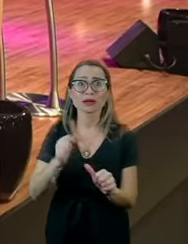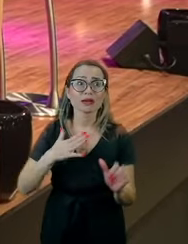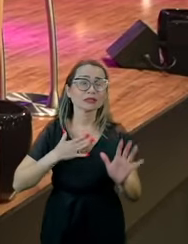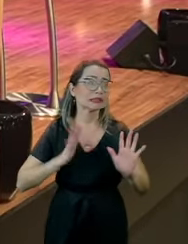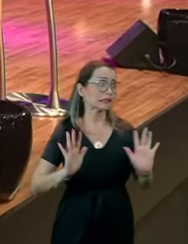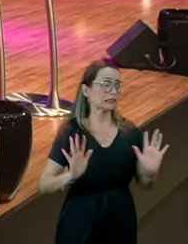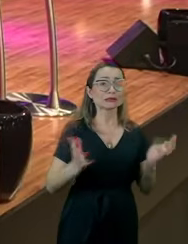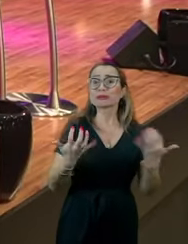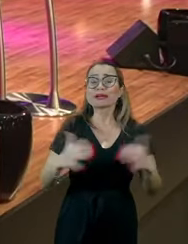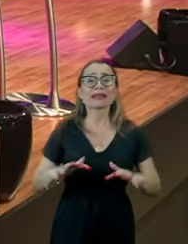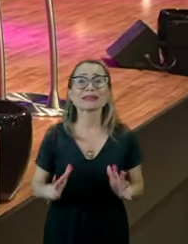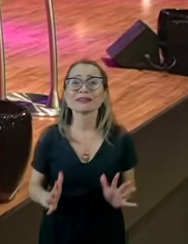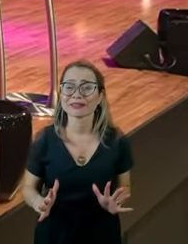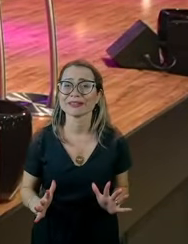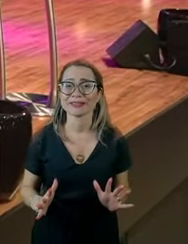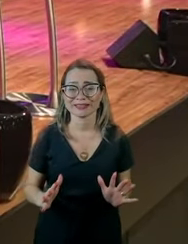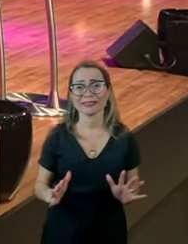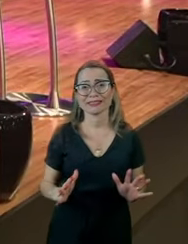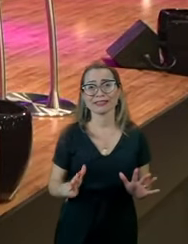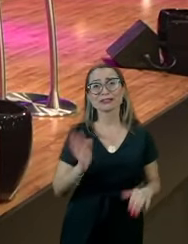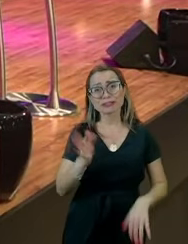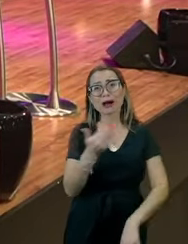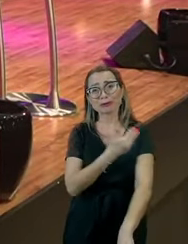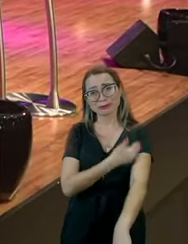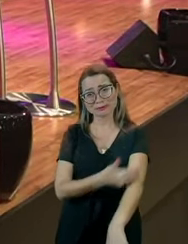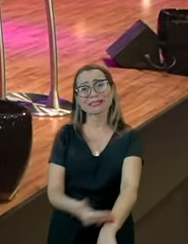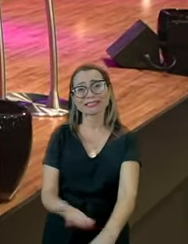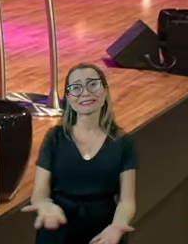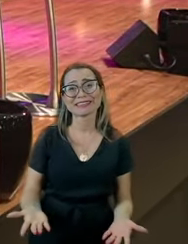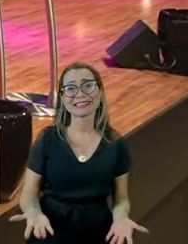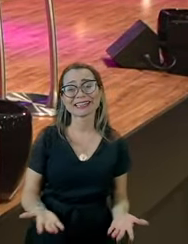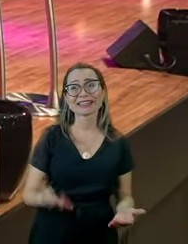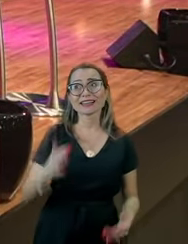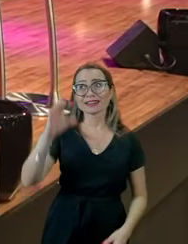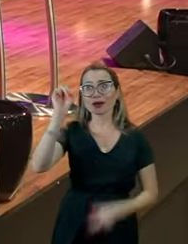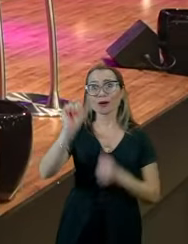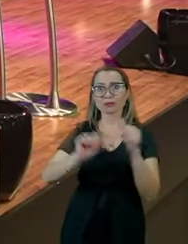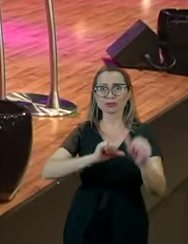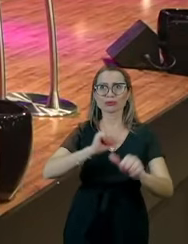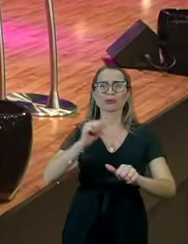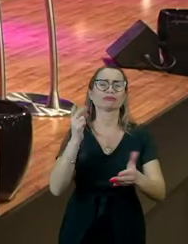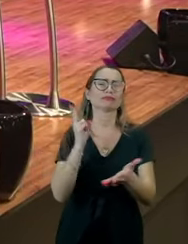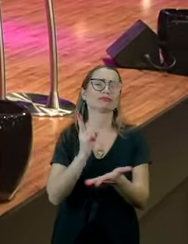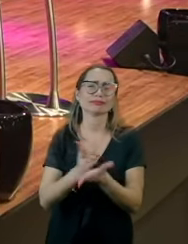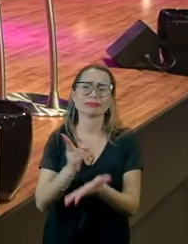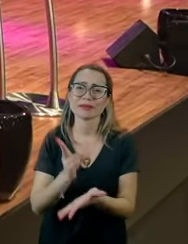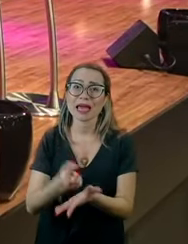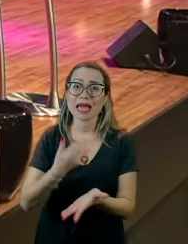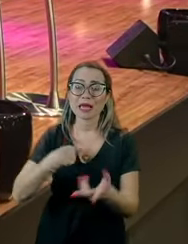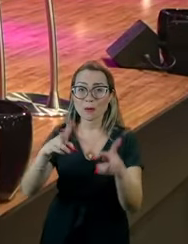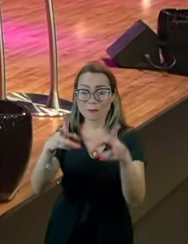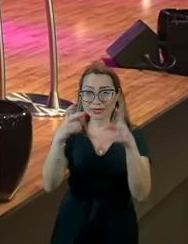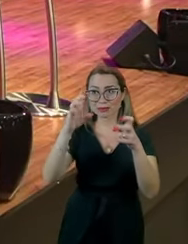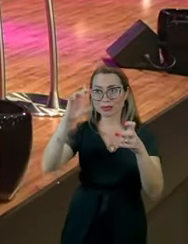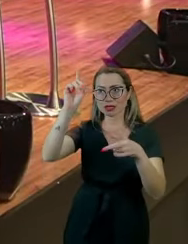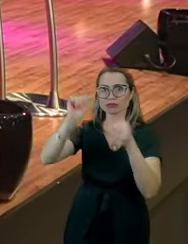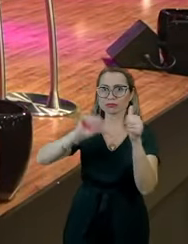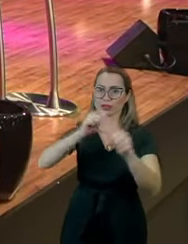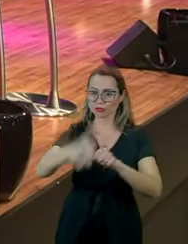E o Senhor nos transicionou várias vezes. E eu percebo que Deus está nos transicionando mais uma vez, não sei